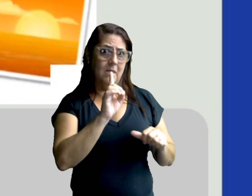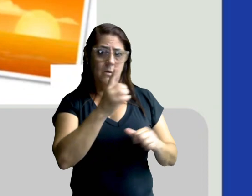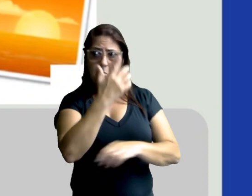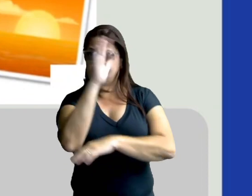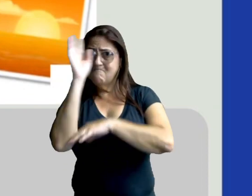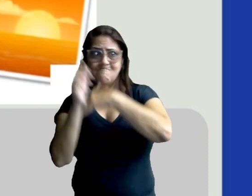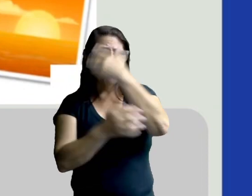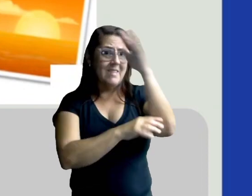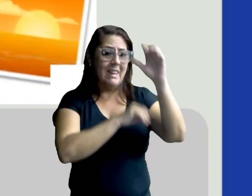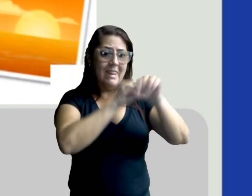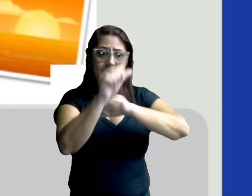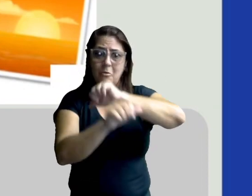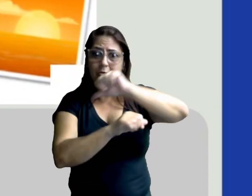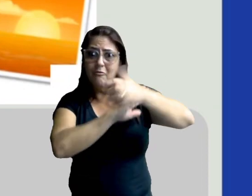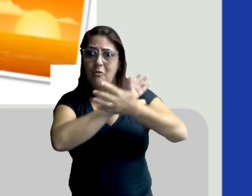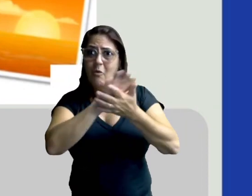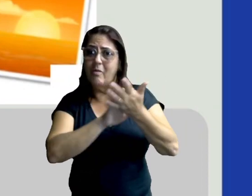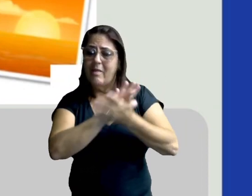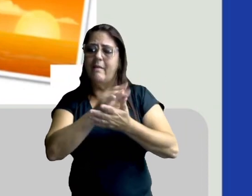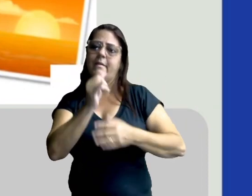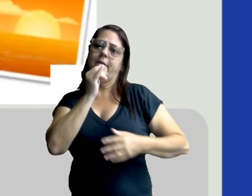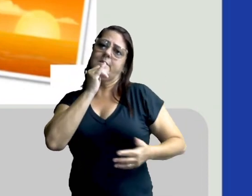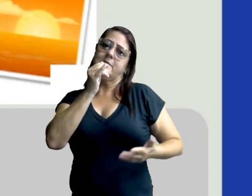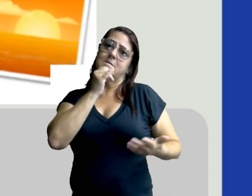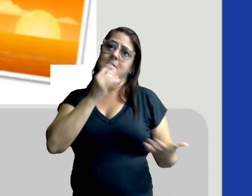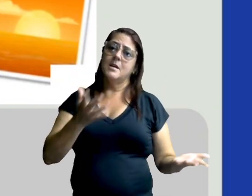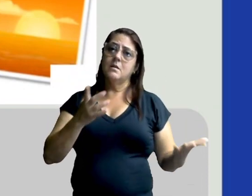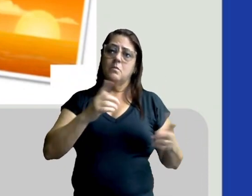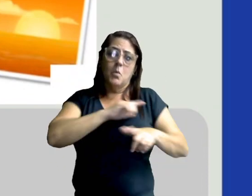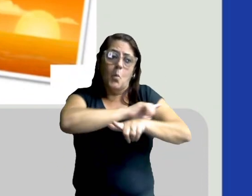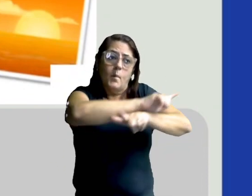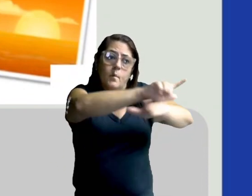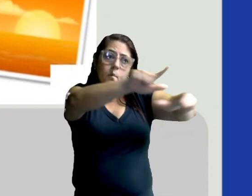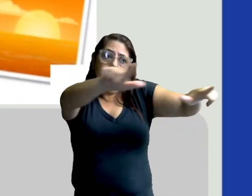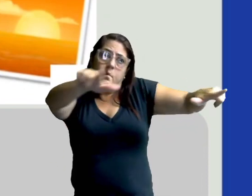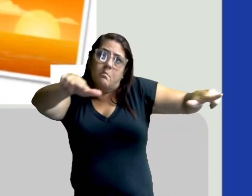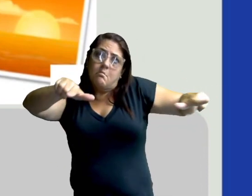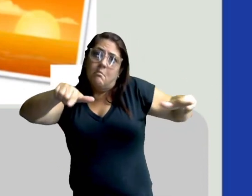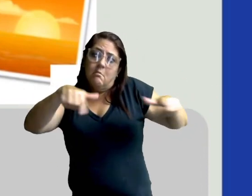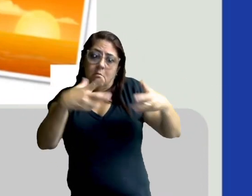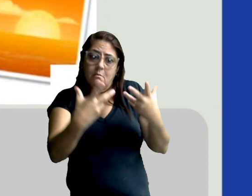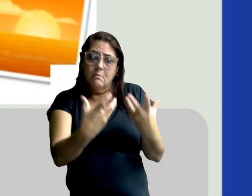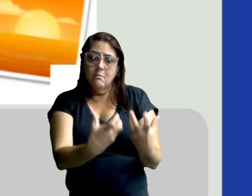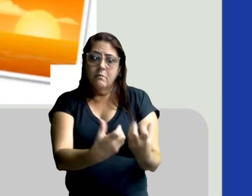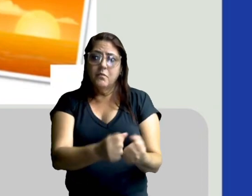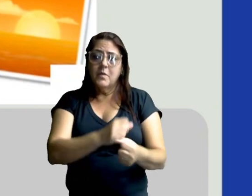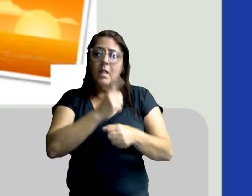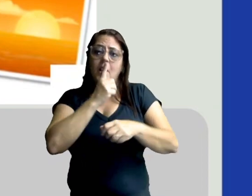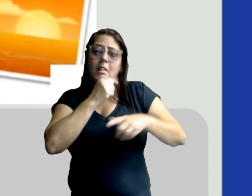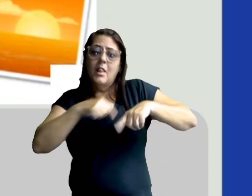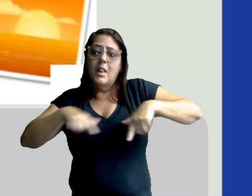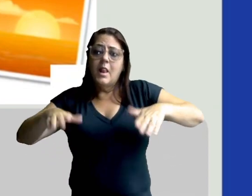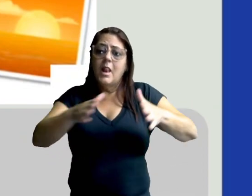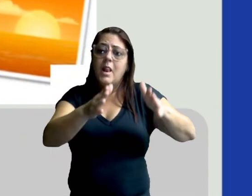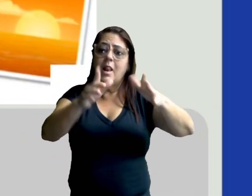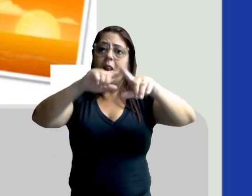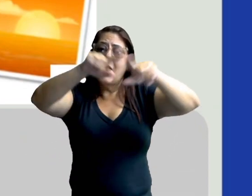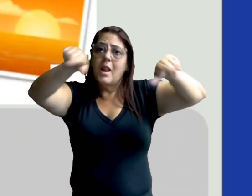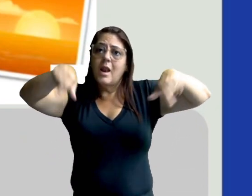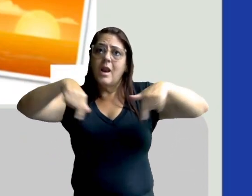mexeu, não modificou. Por exemplo, desertos isolados, lagos e montanhas